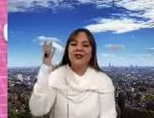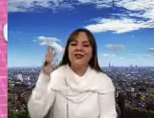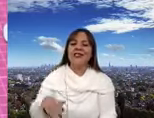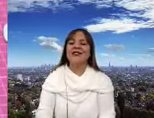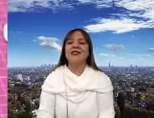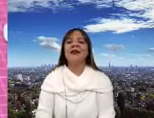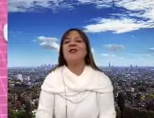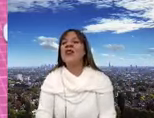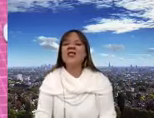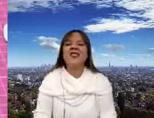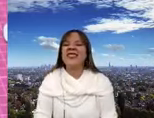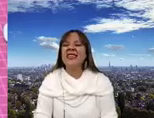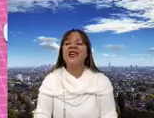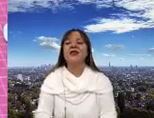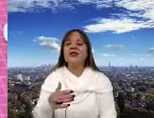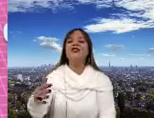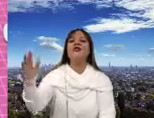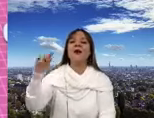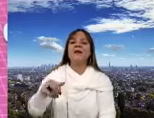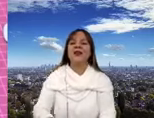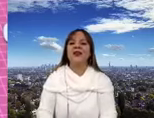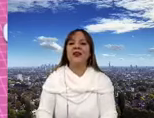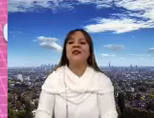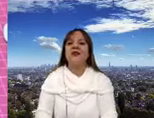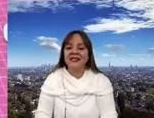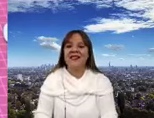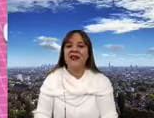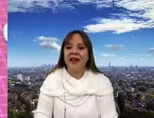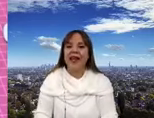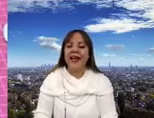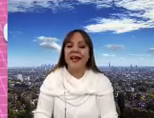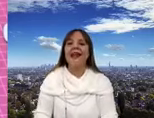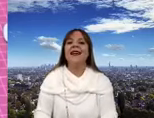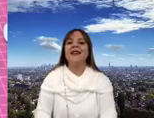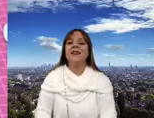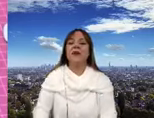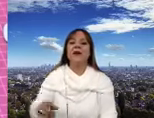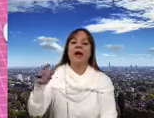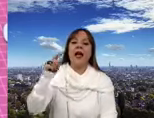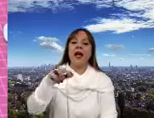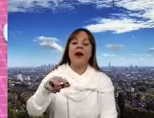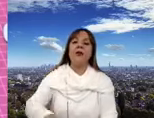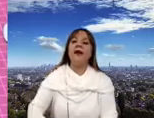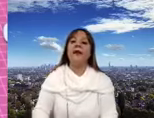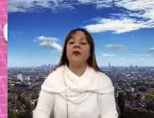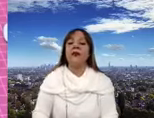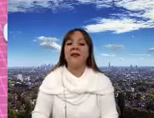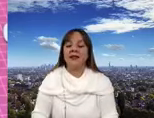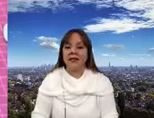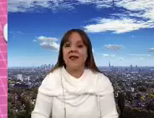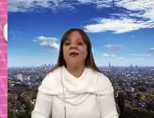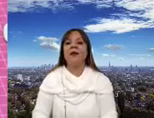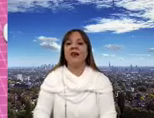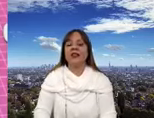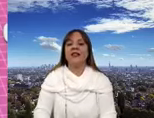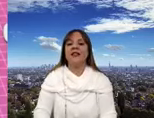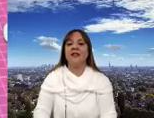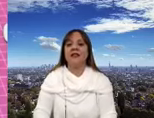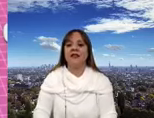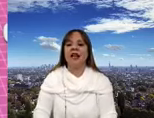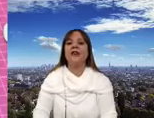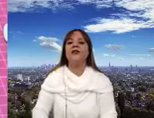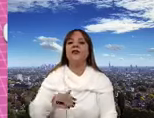mais gostam do artesanato. Continua o amor em nós com a Santa Fé, né? Vocês podem acompanhar a programação na página da Santa Fé.